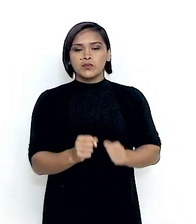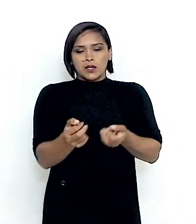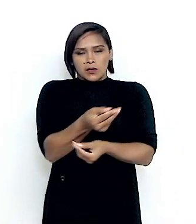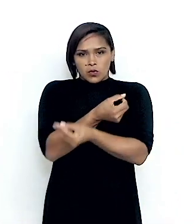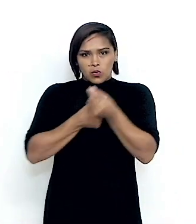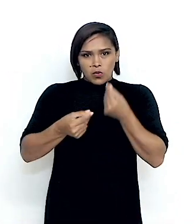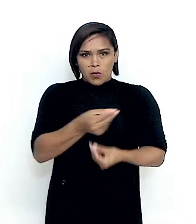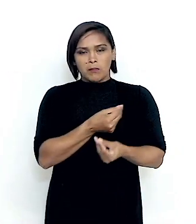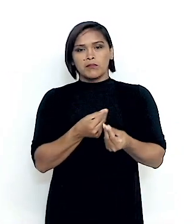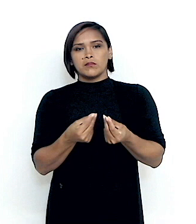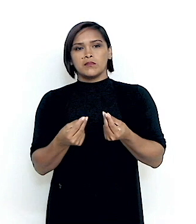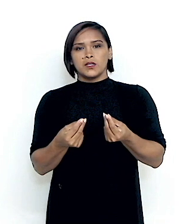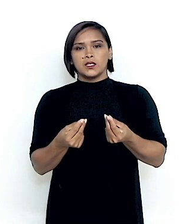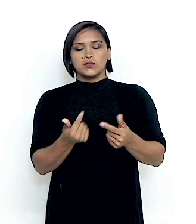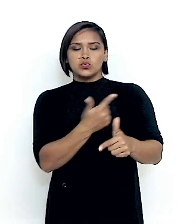comércio.